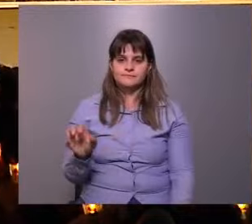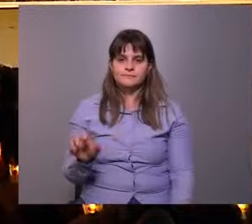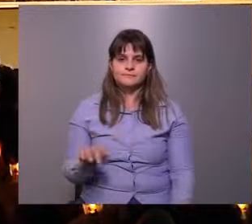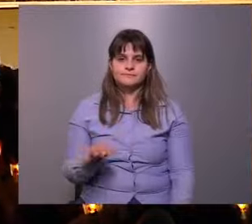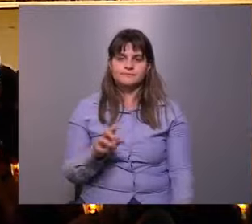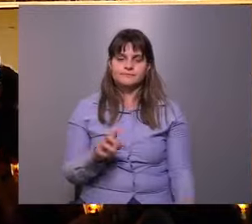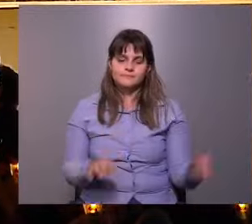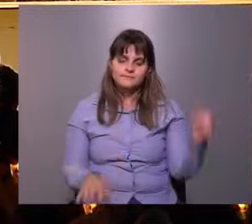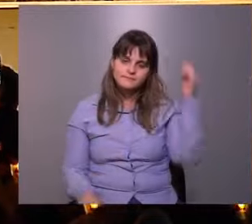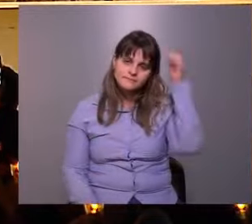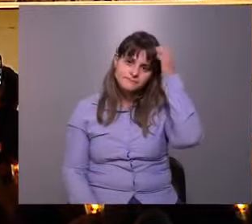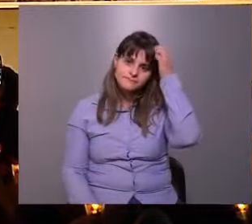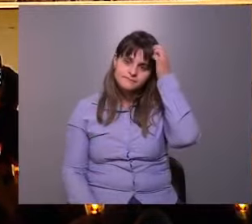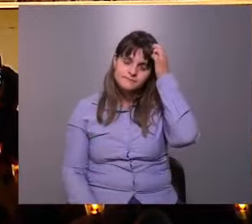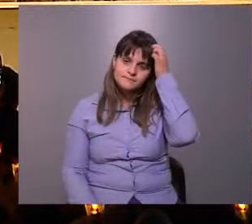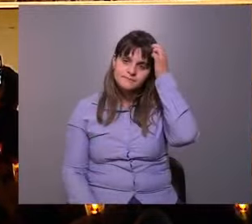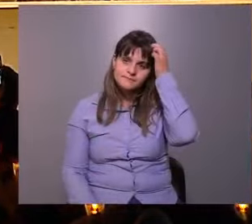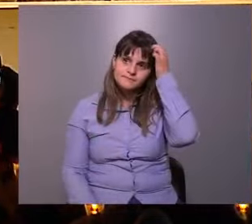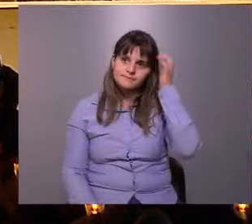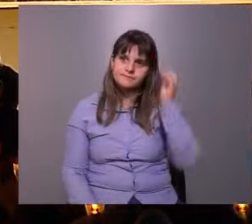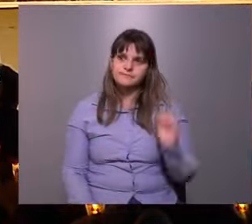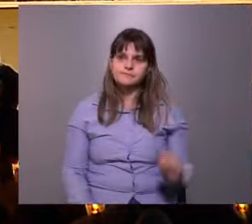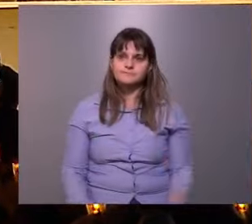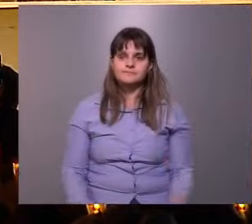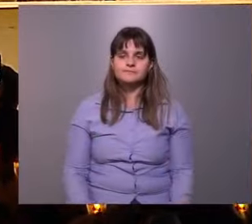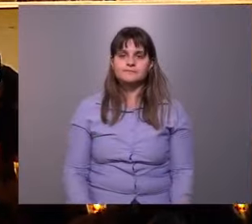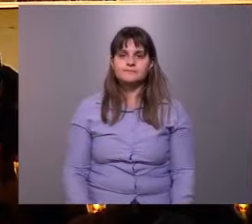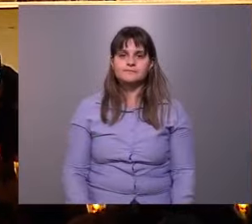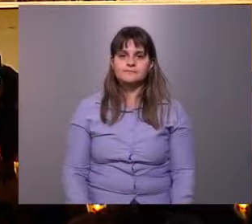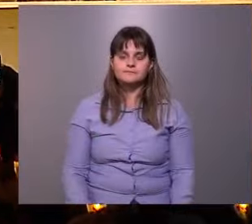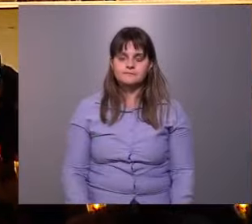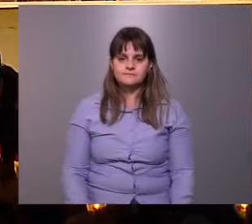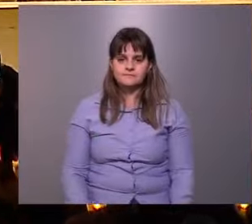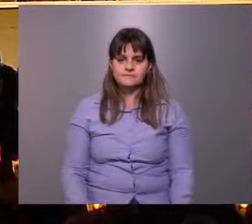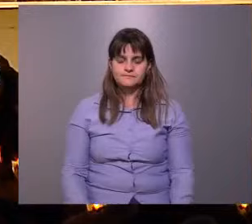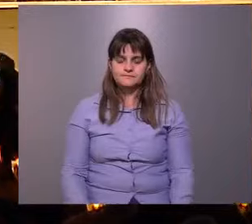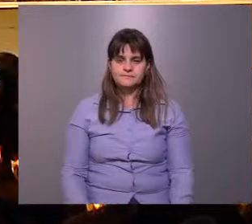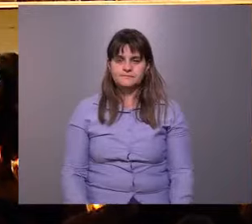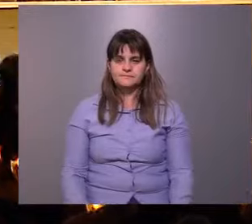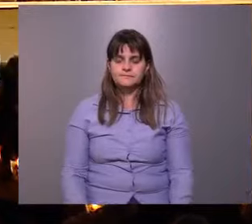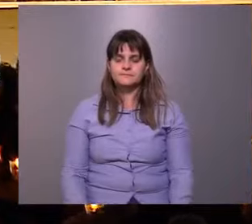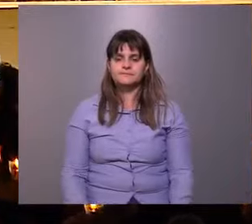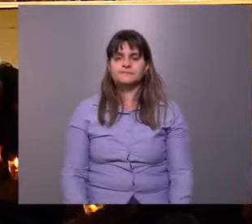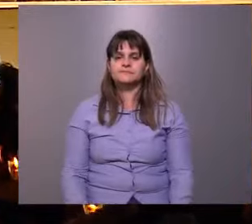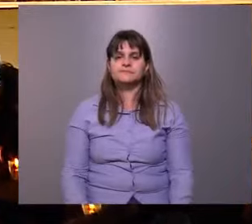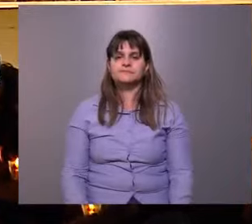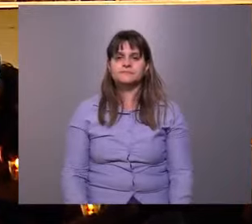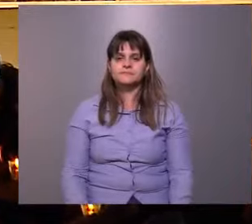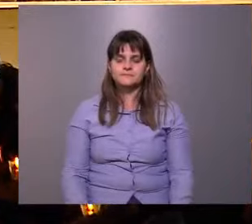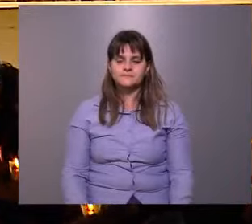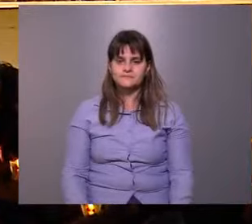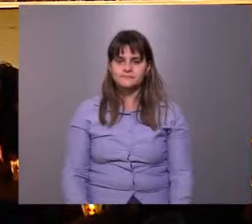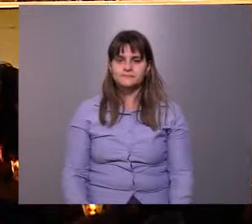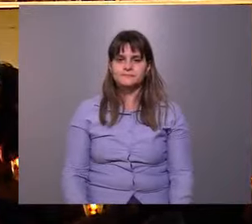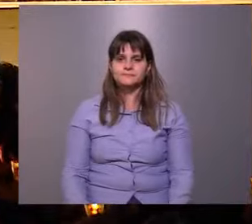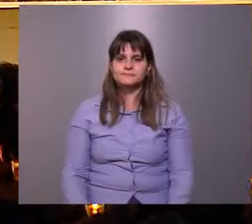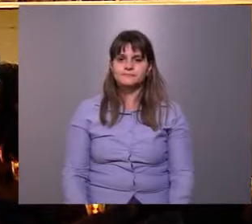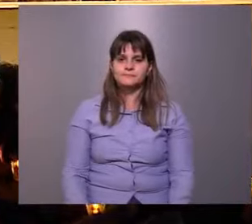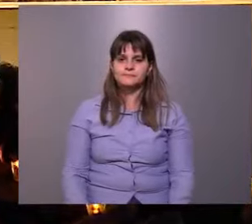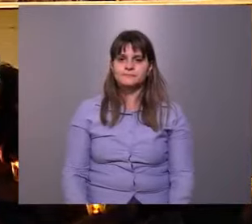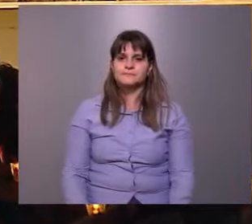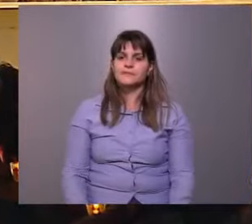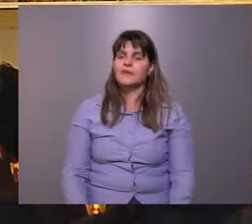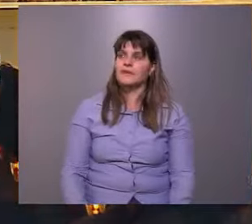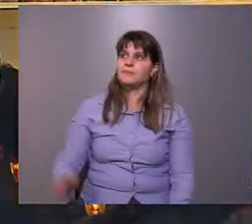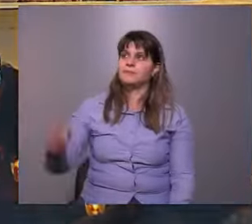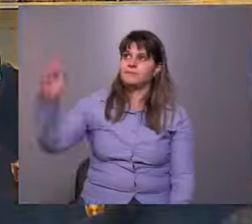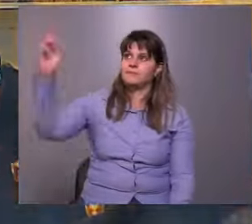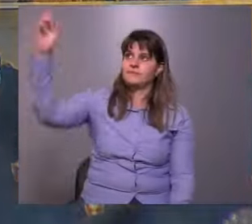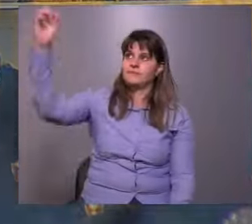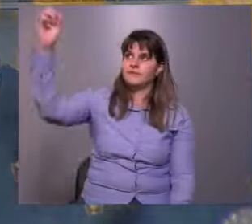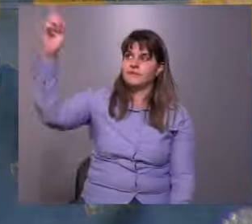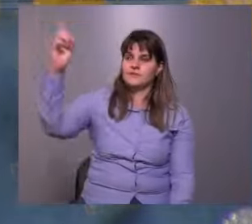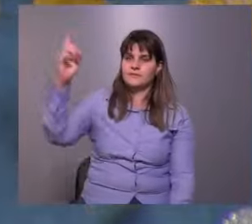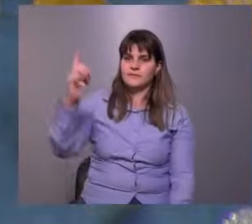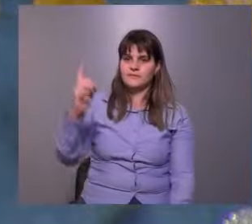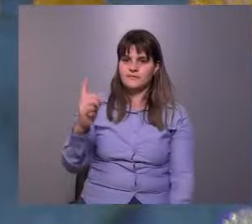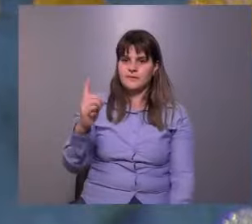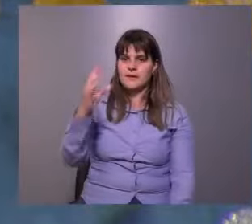os santos no reino dos céus, por Cristo nosso Senhor. Amém.